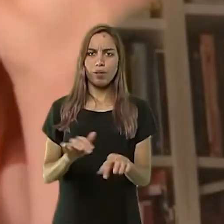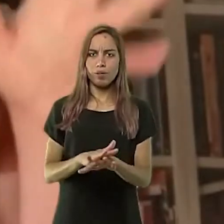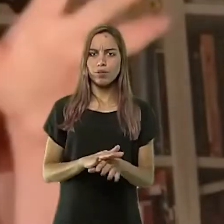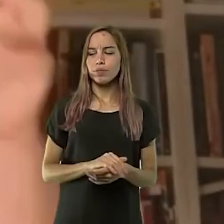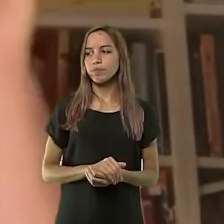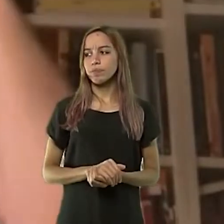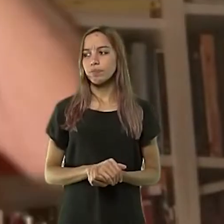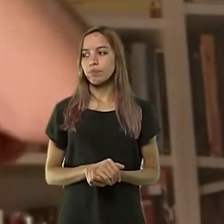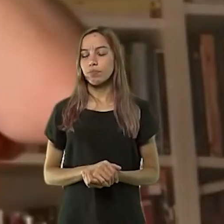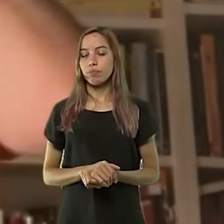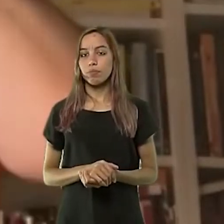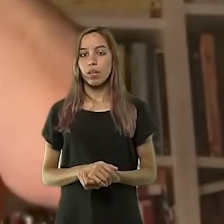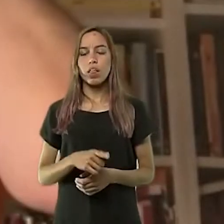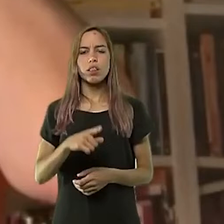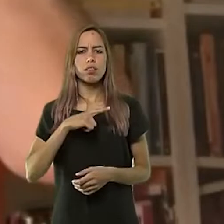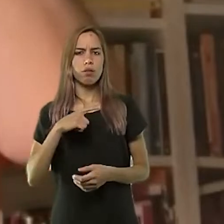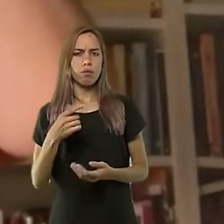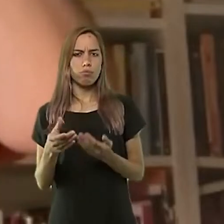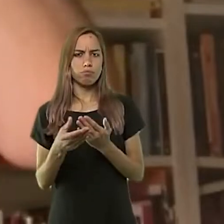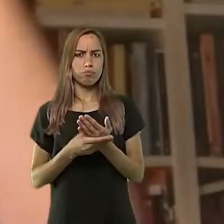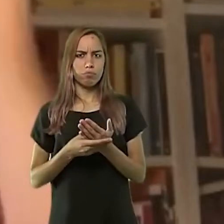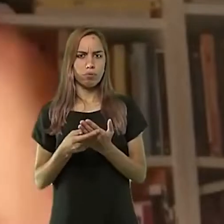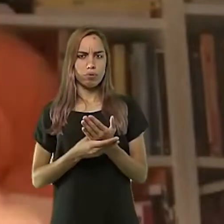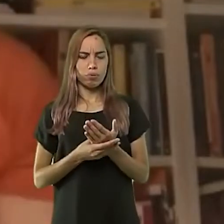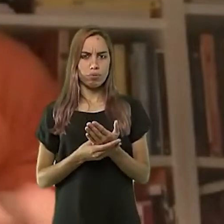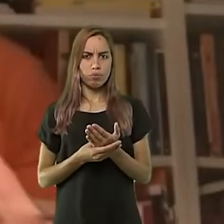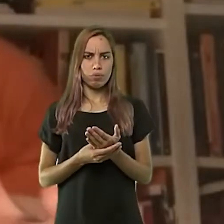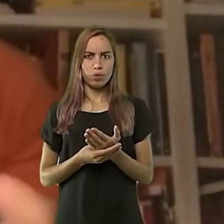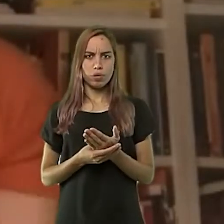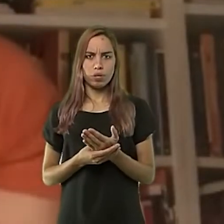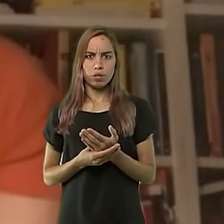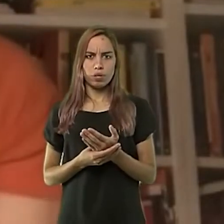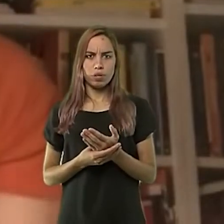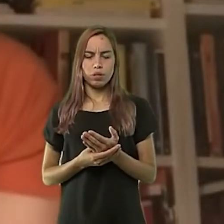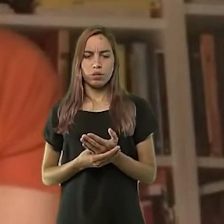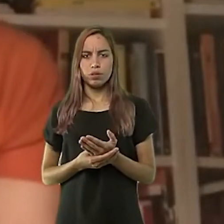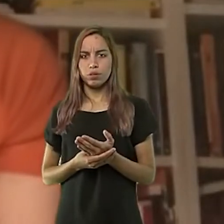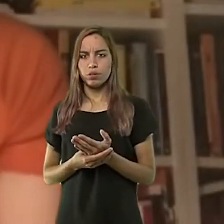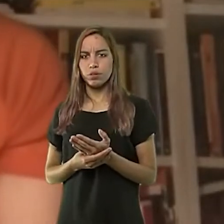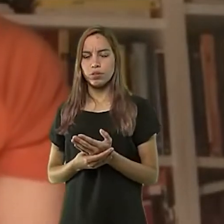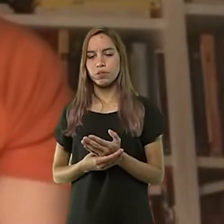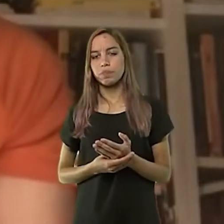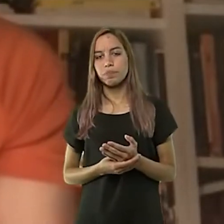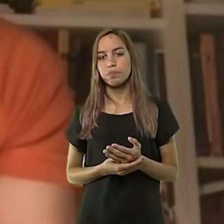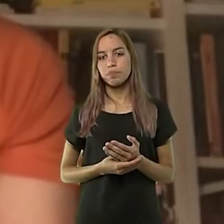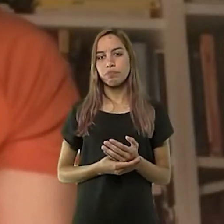E, portanto, este é um livro que se passa que foi escrito neste contexto.